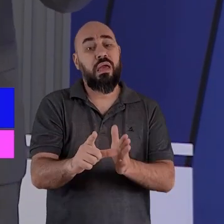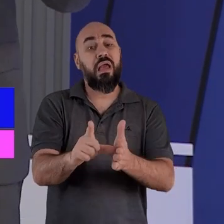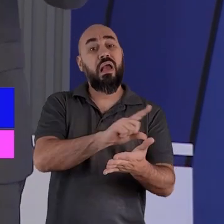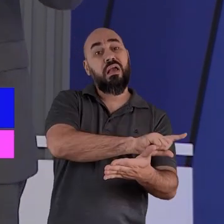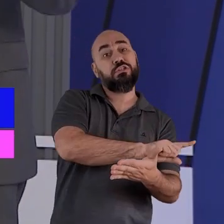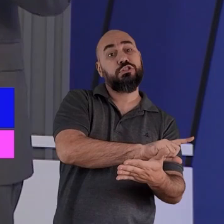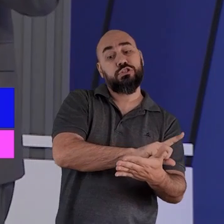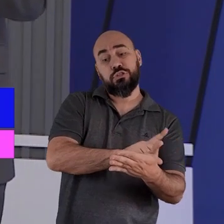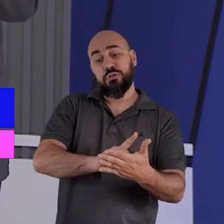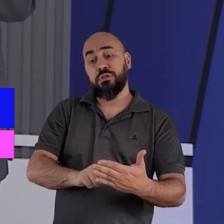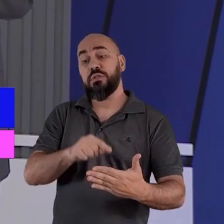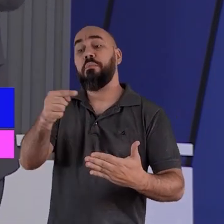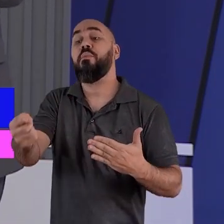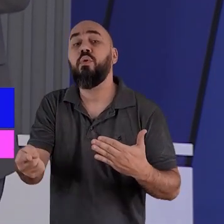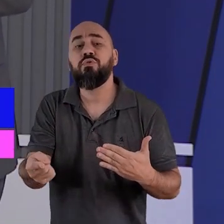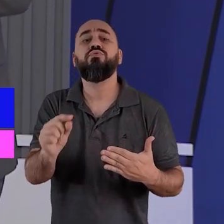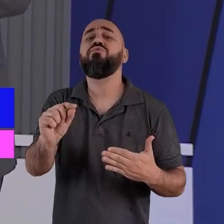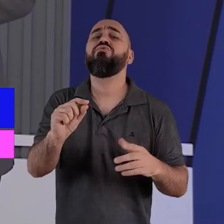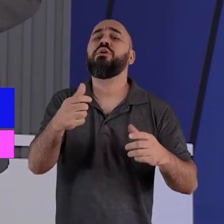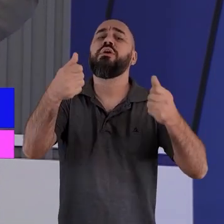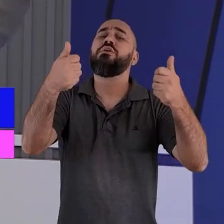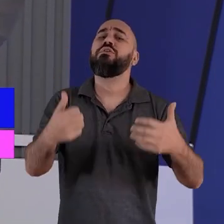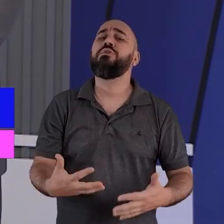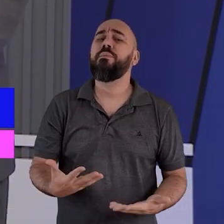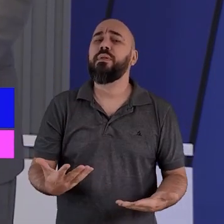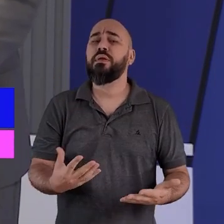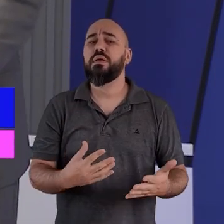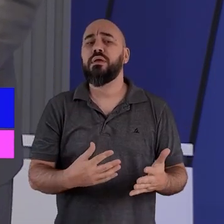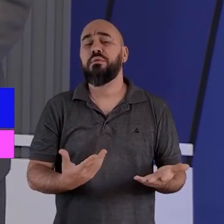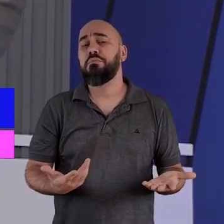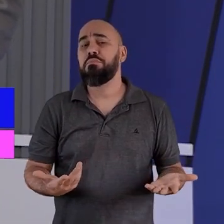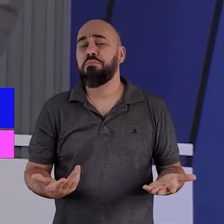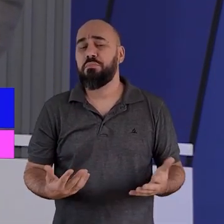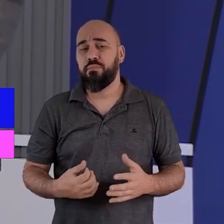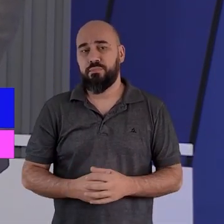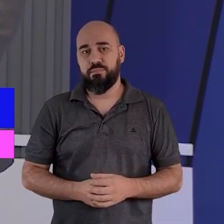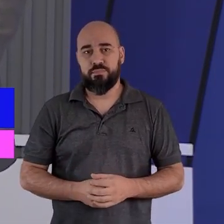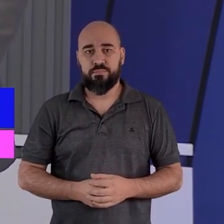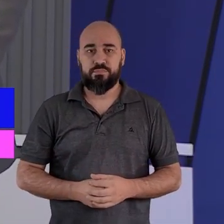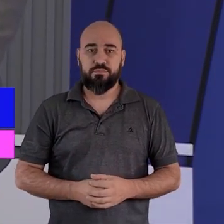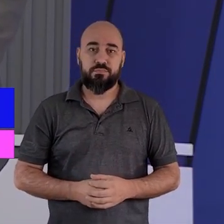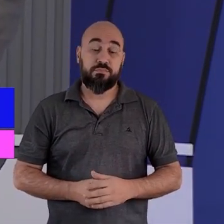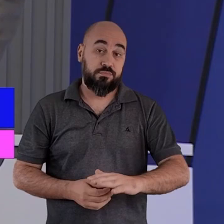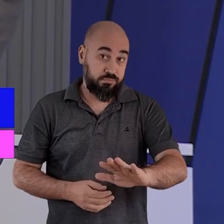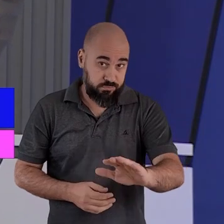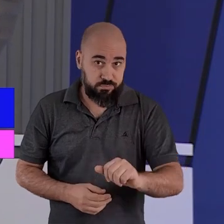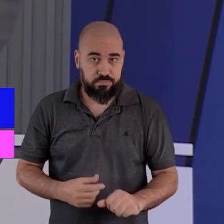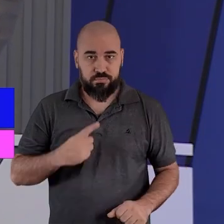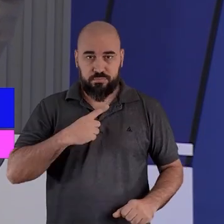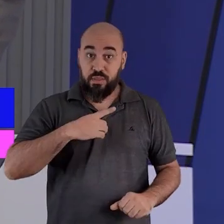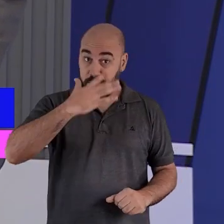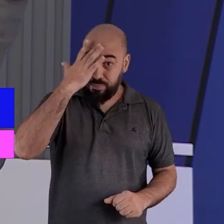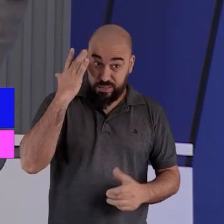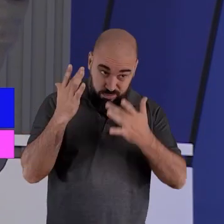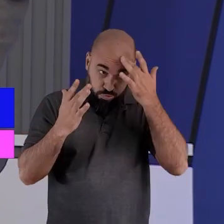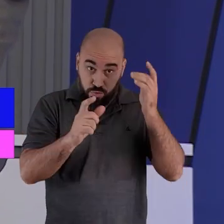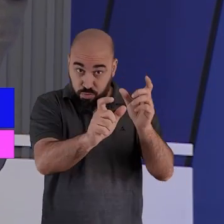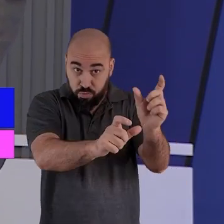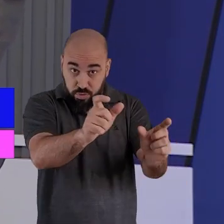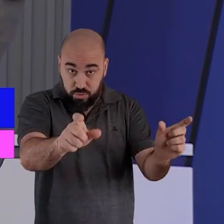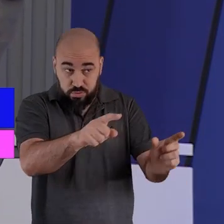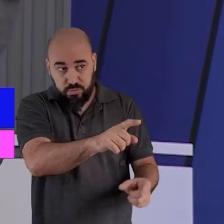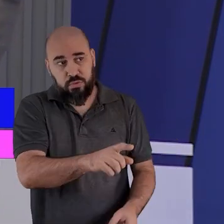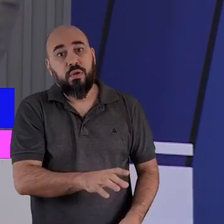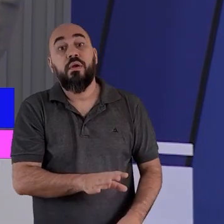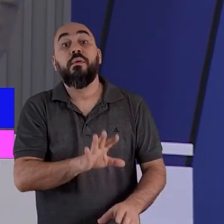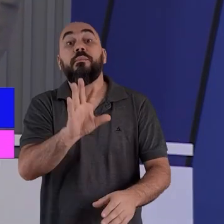antes e o que é que vai ser dito depois. Algumas pessoas interpretam a Bíblia pegando